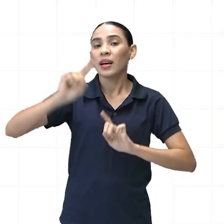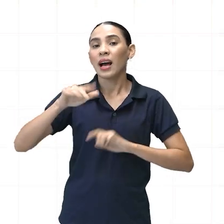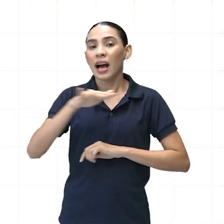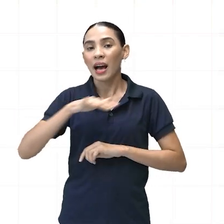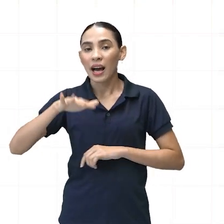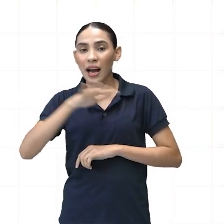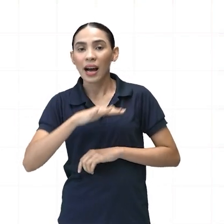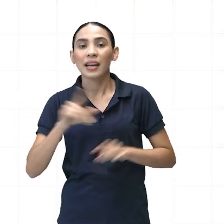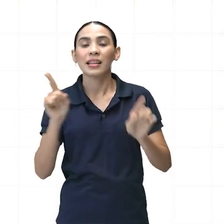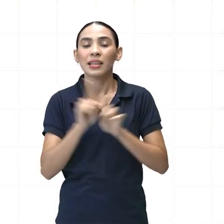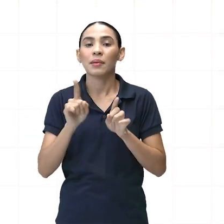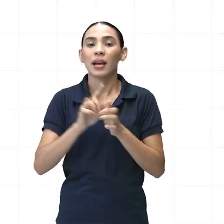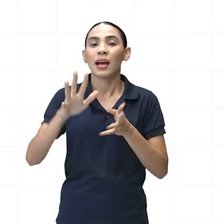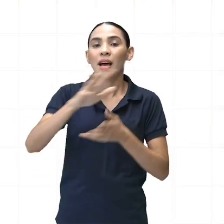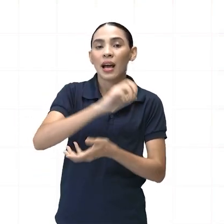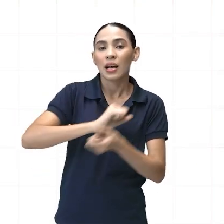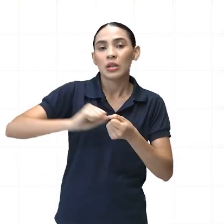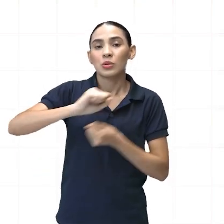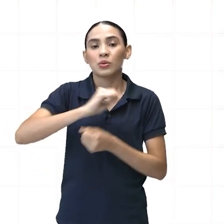parte da